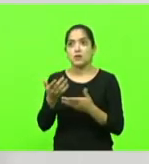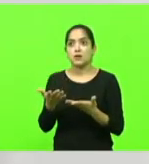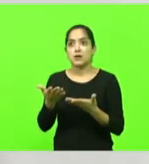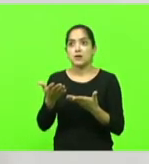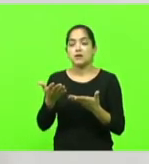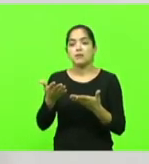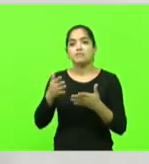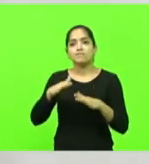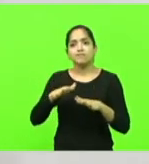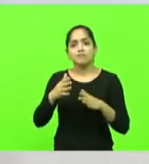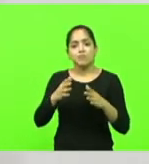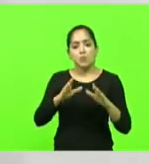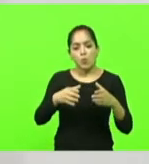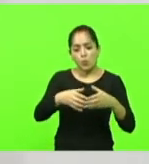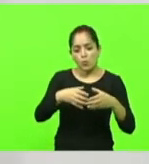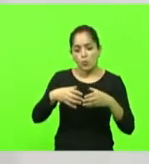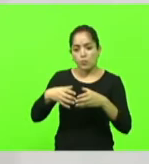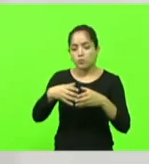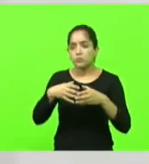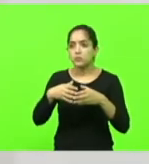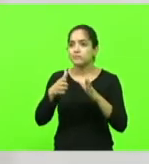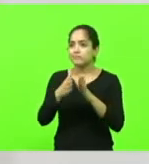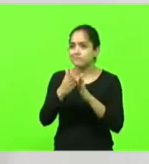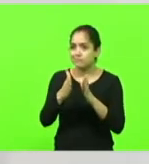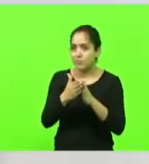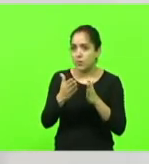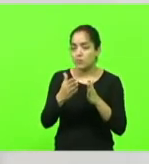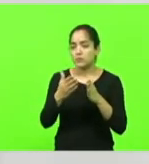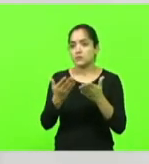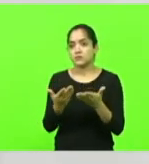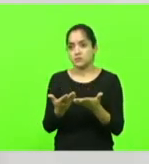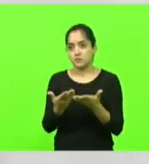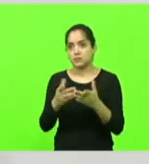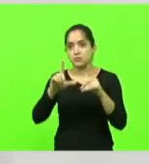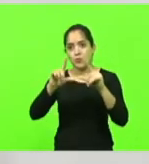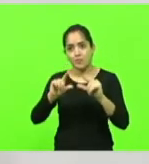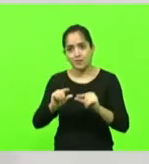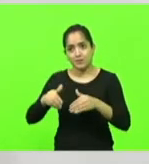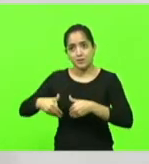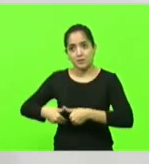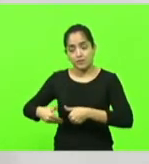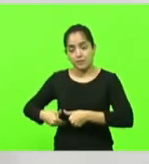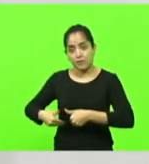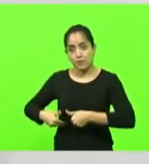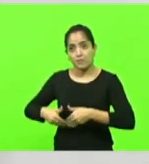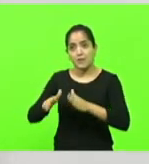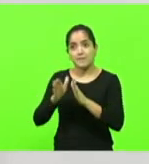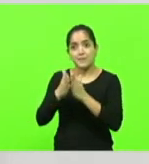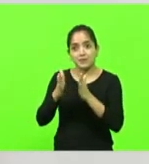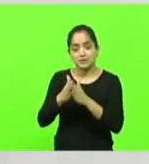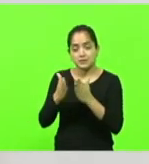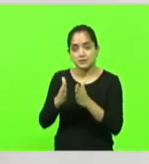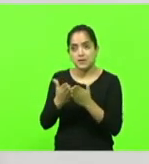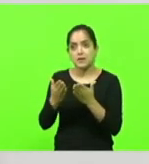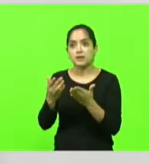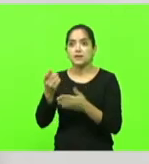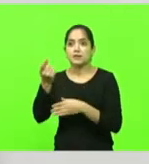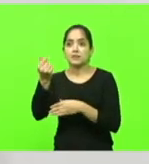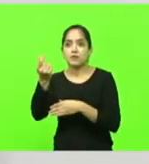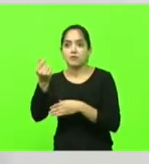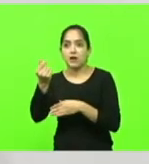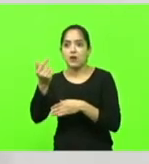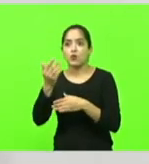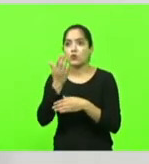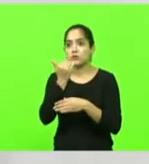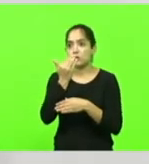de muitos agricultores carentes, combater a fome, diminuir a miséria das áreas rurais e o preço dos alimentos e contribuir